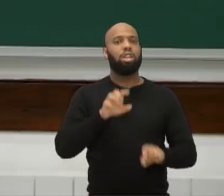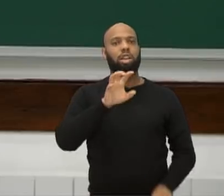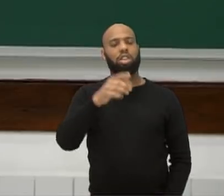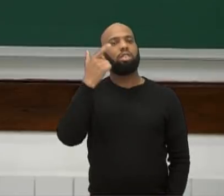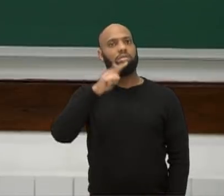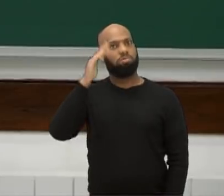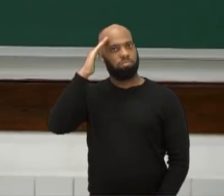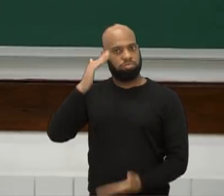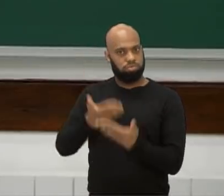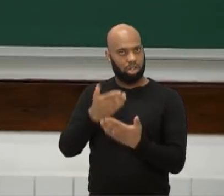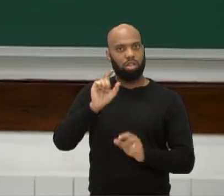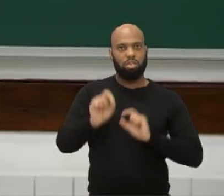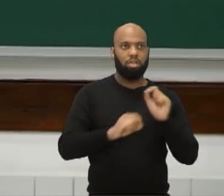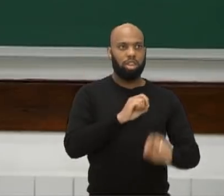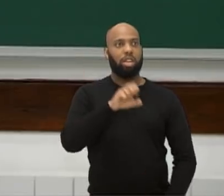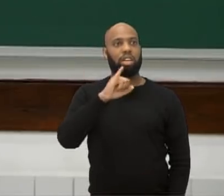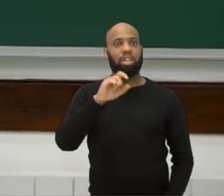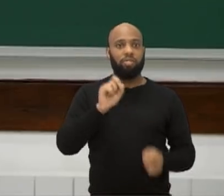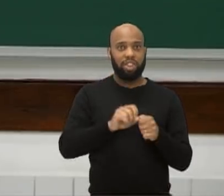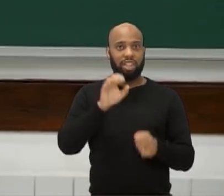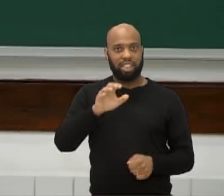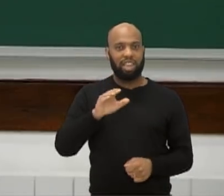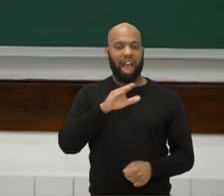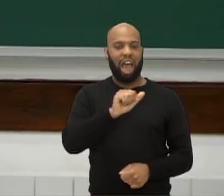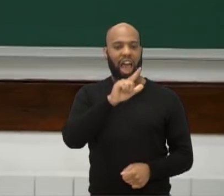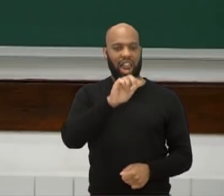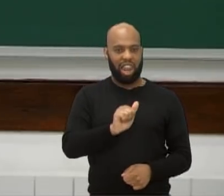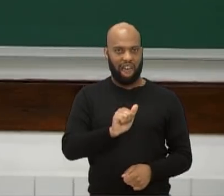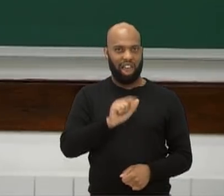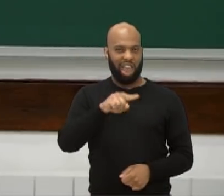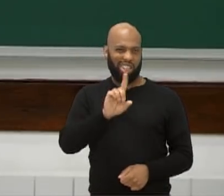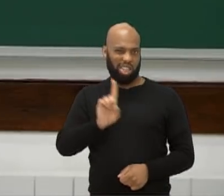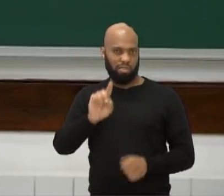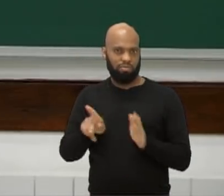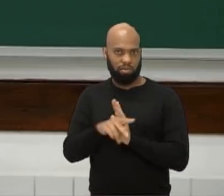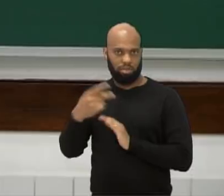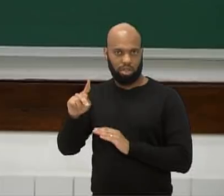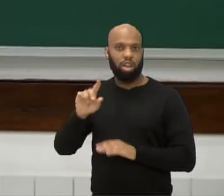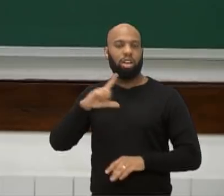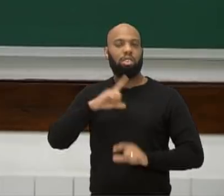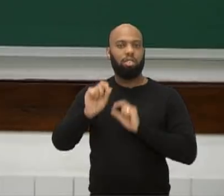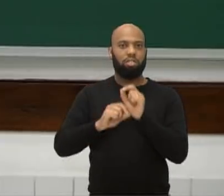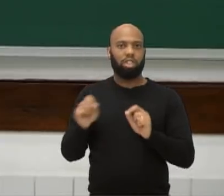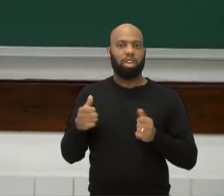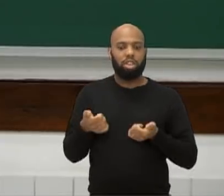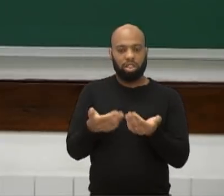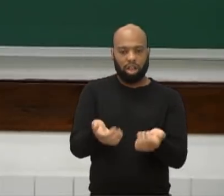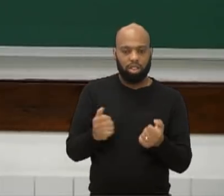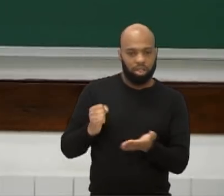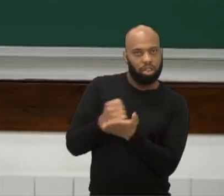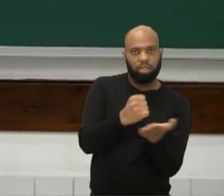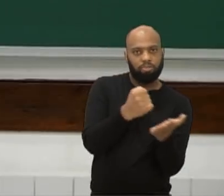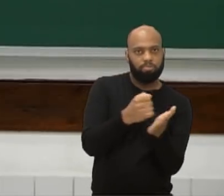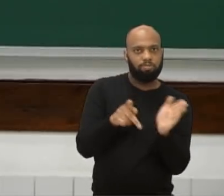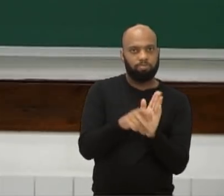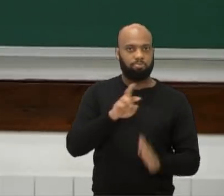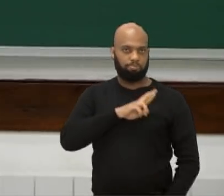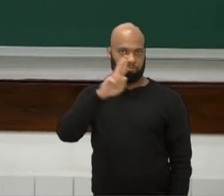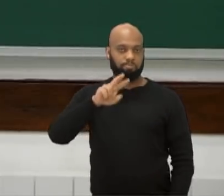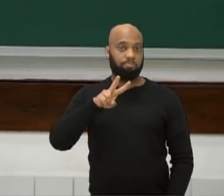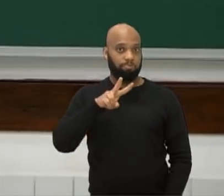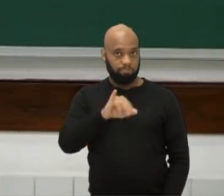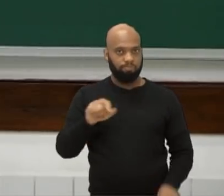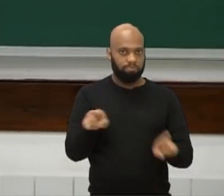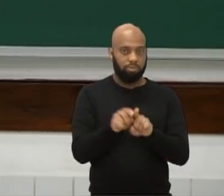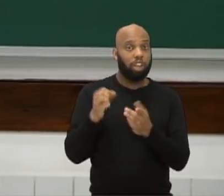eles acreditavam que Alá estava favorável a essa rebelião e queria ajudá-los nesse processo. Vamos